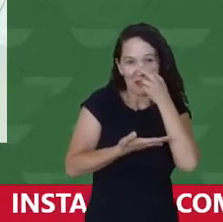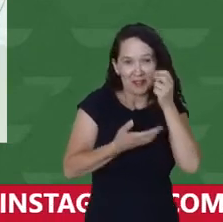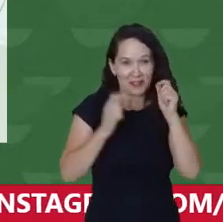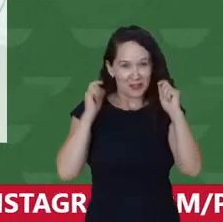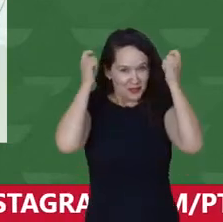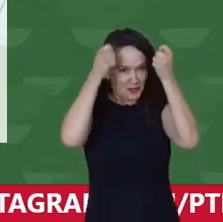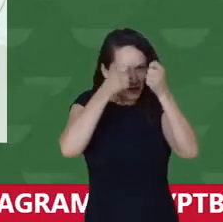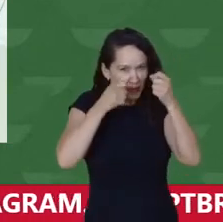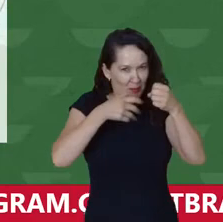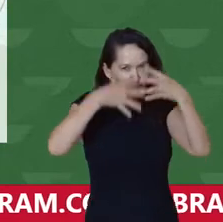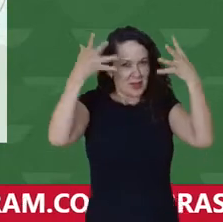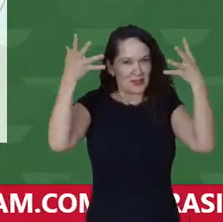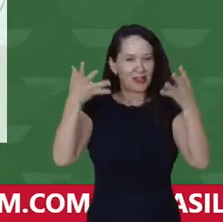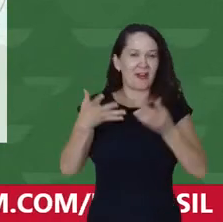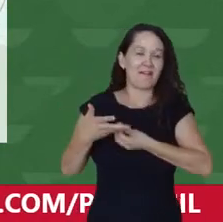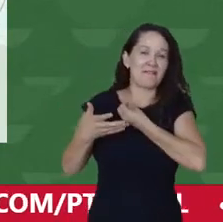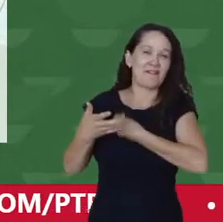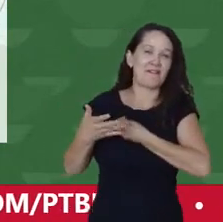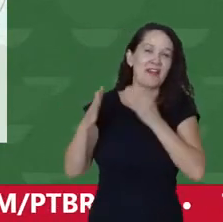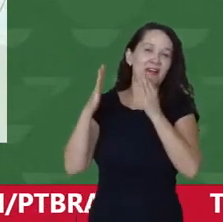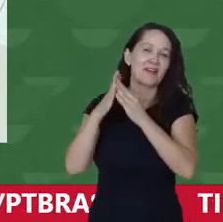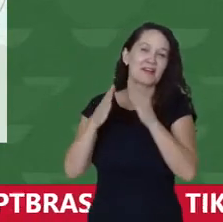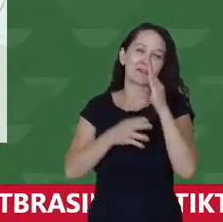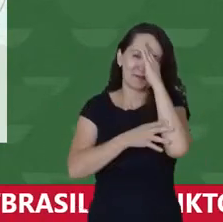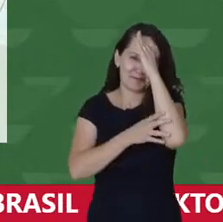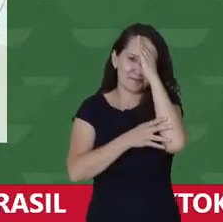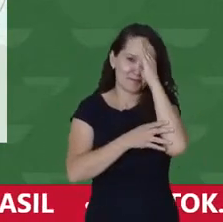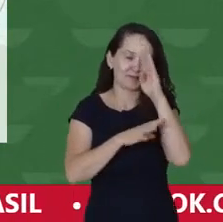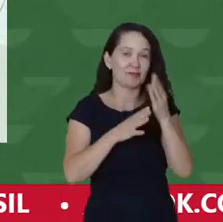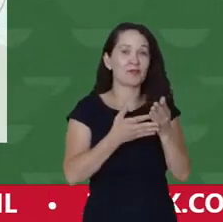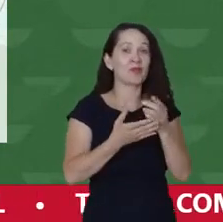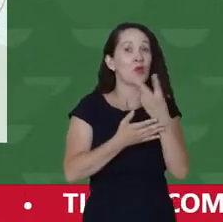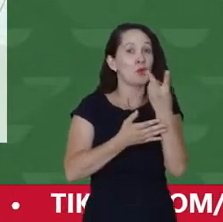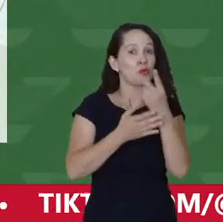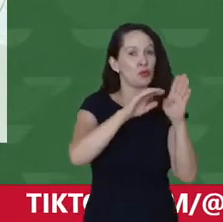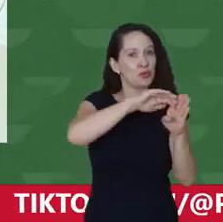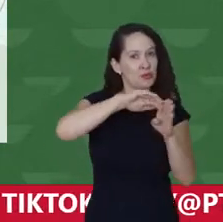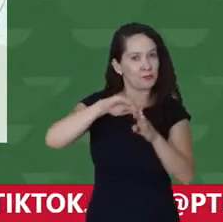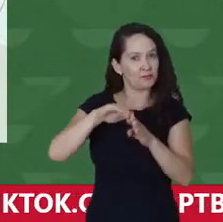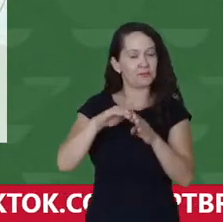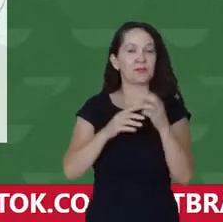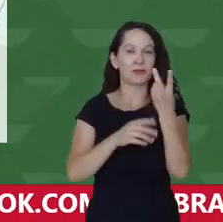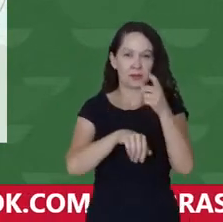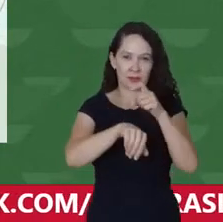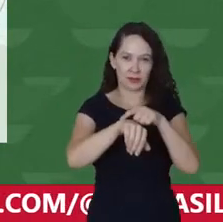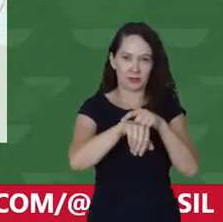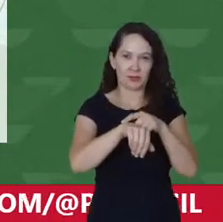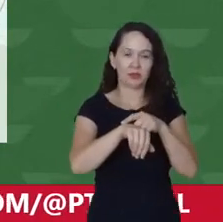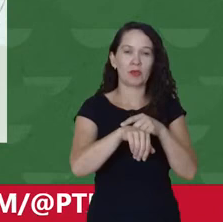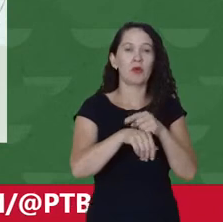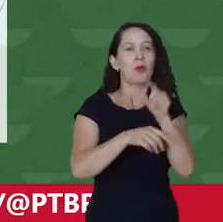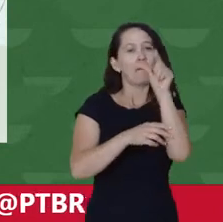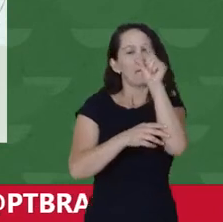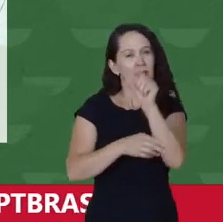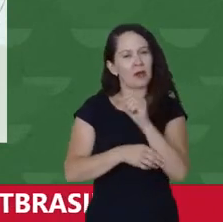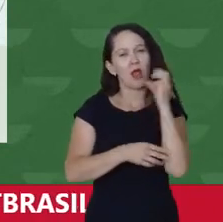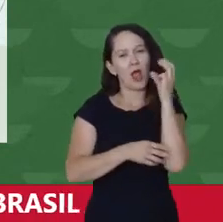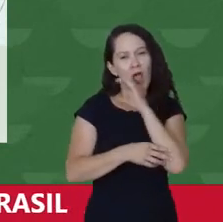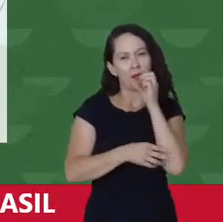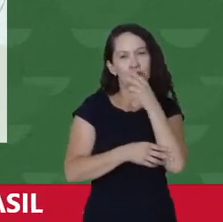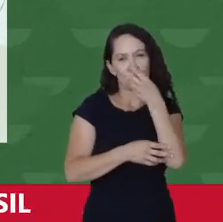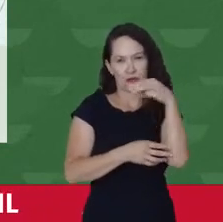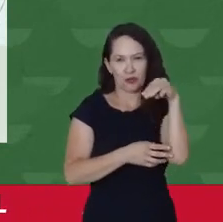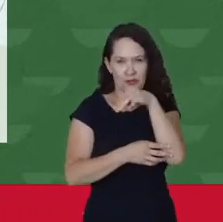Funcionário fantasma, né? Já foi muito bem trabalhado aqui. Nós vamos para mais dois blocos agora, e esses eu vou fazer um pouquinho menor, em torno